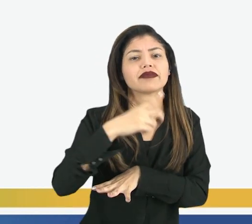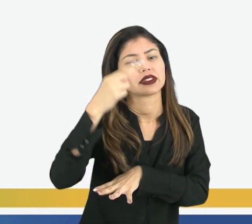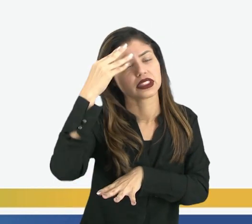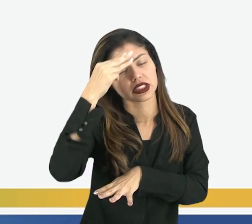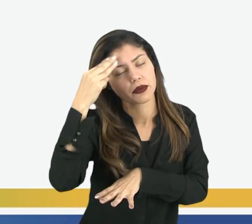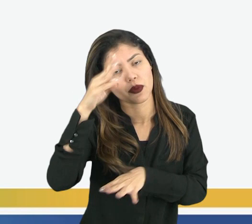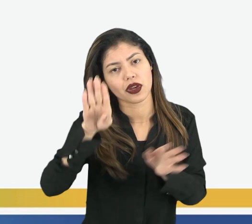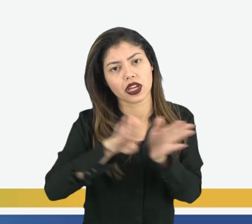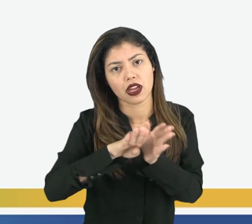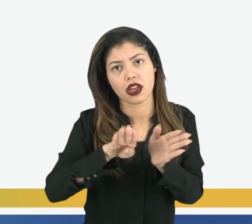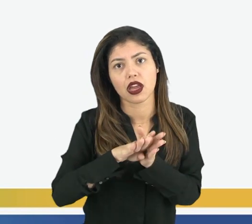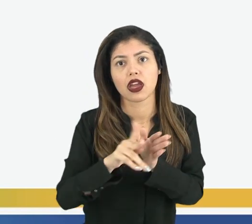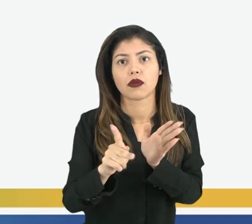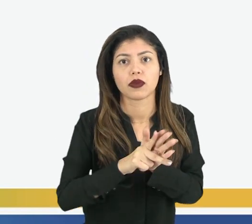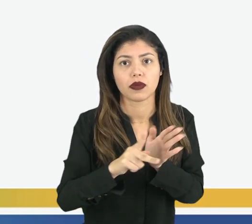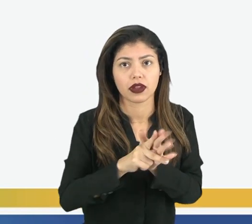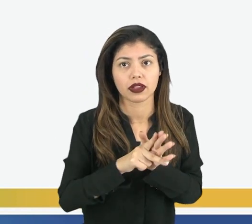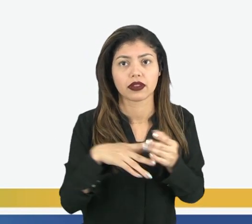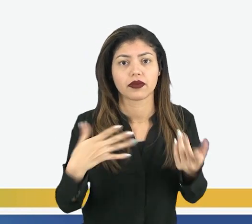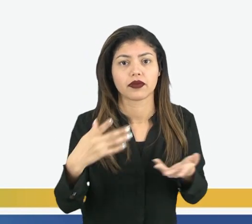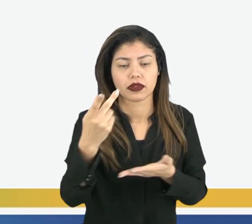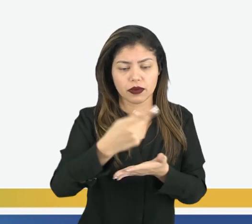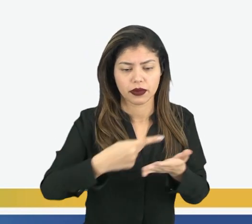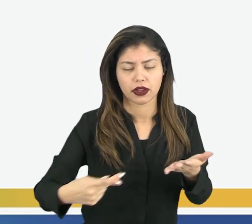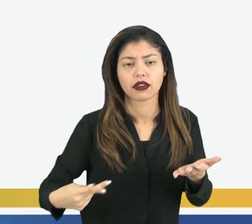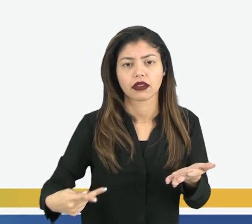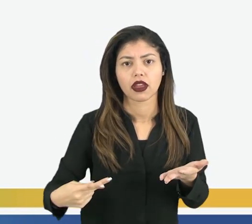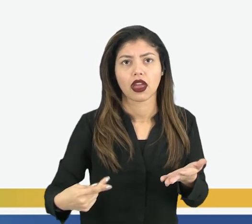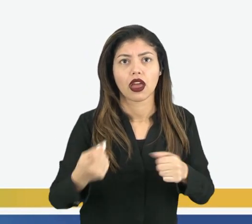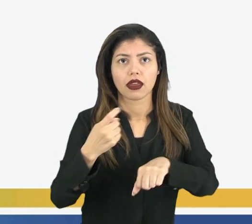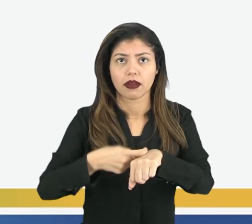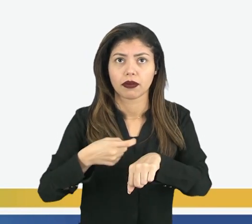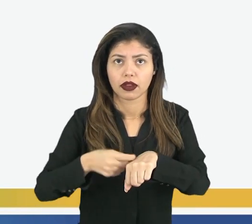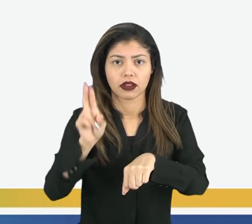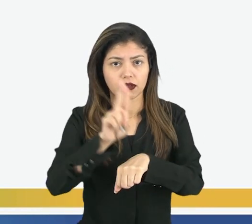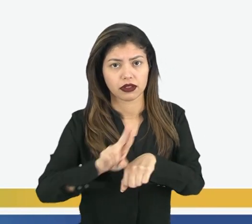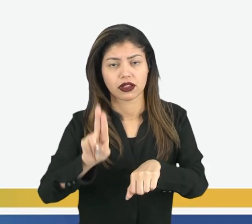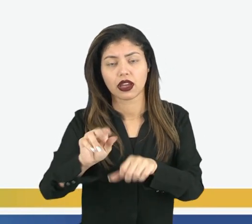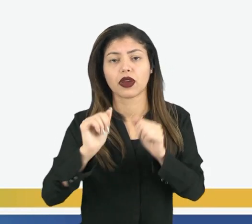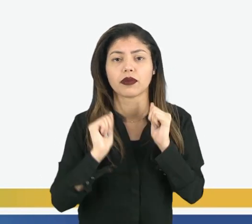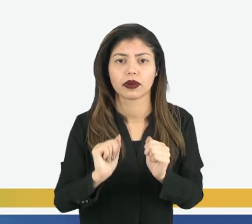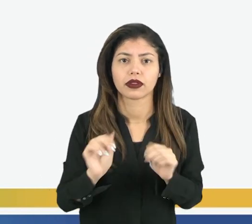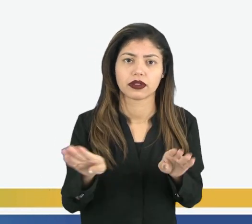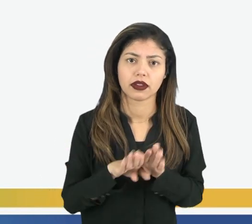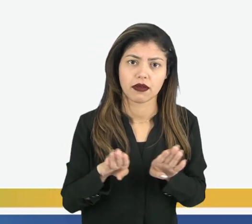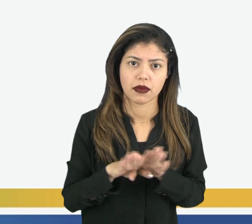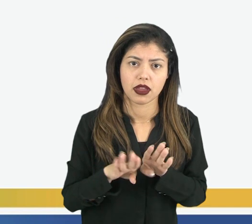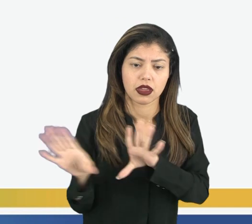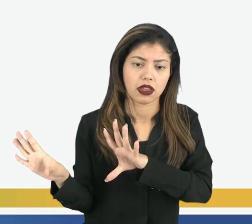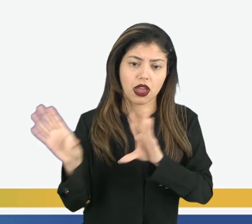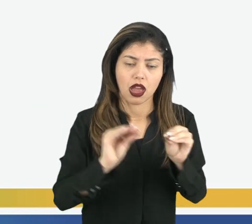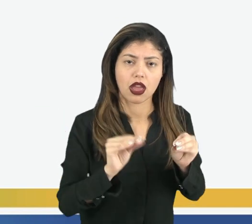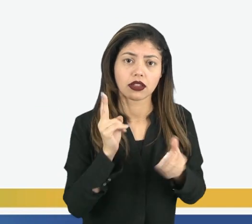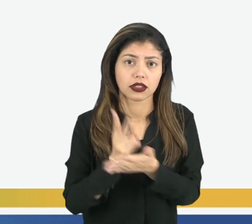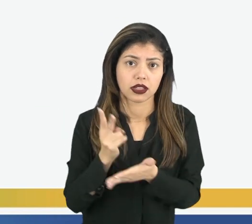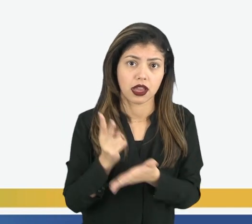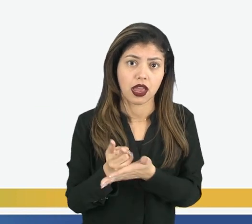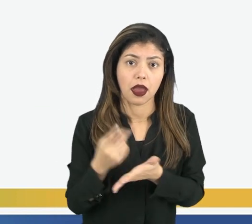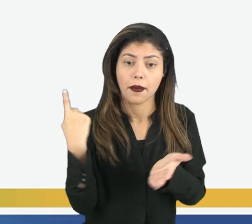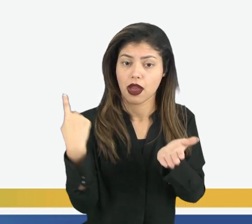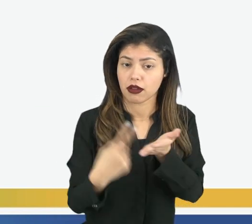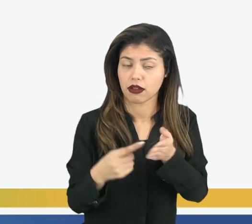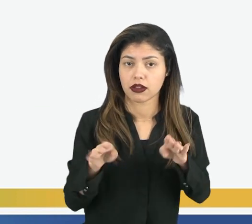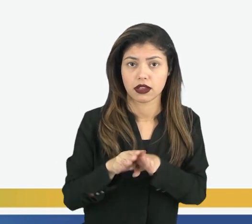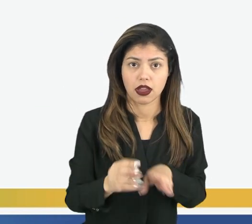do poeta. Assim, as pedras mencionadas também podem indicar um acontecimento relevante e marcante